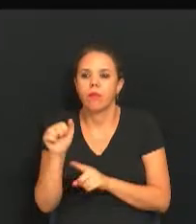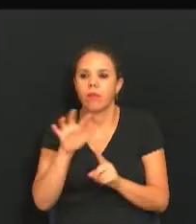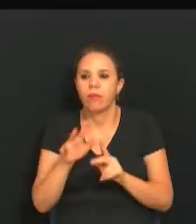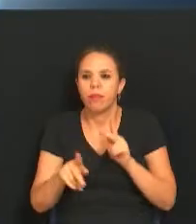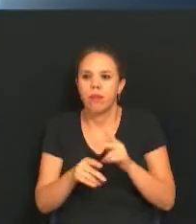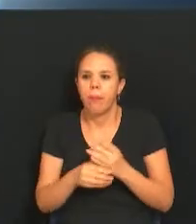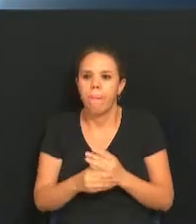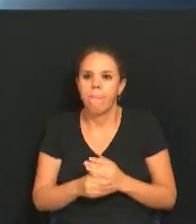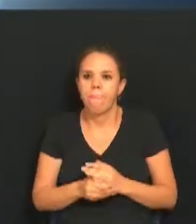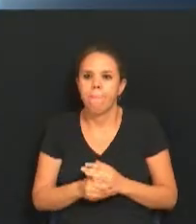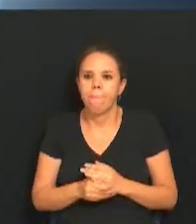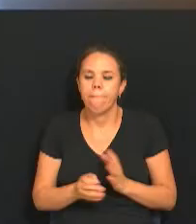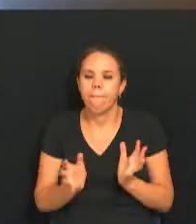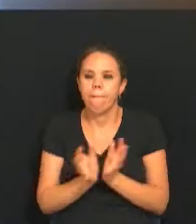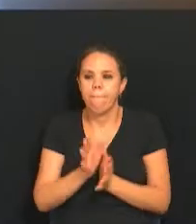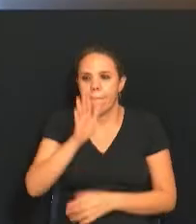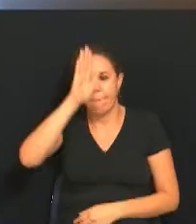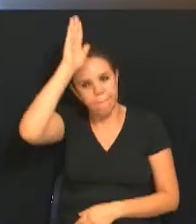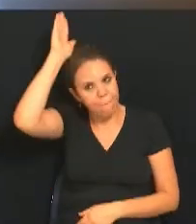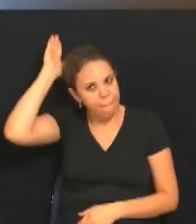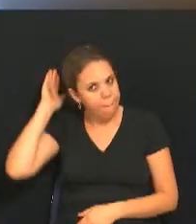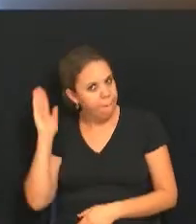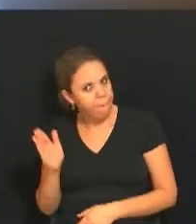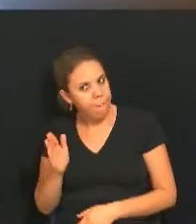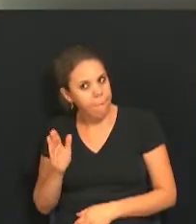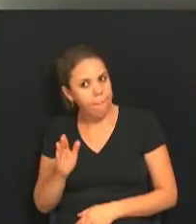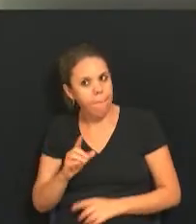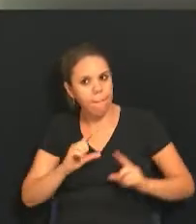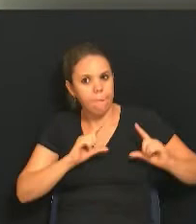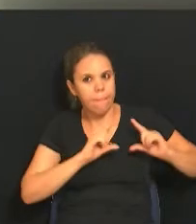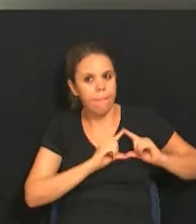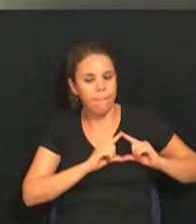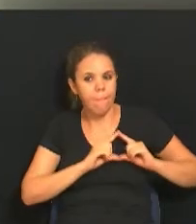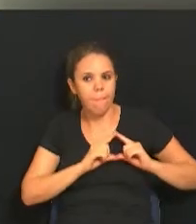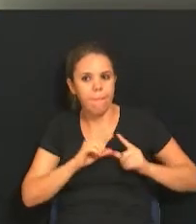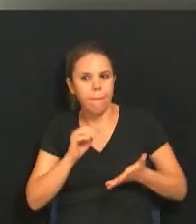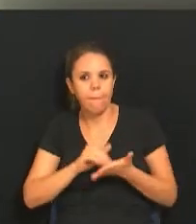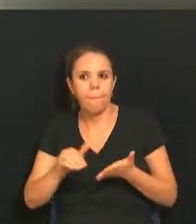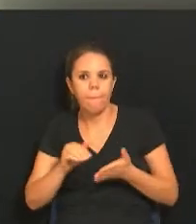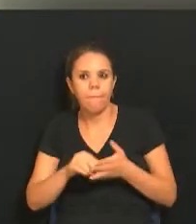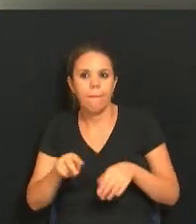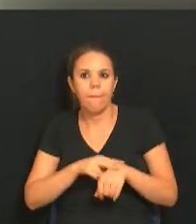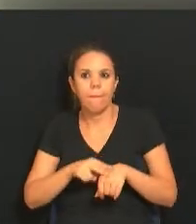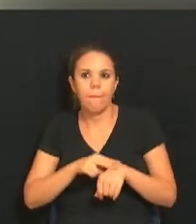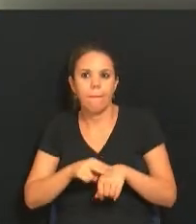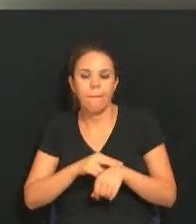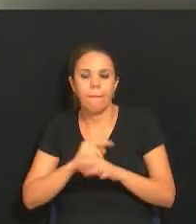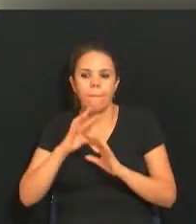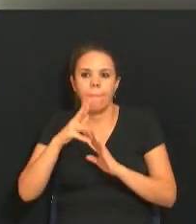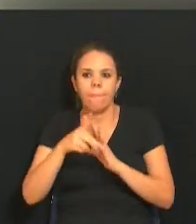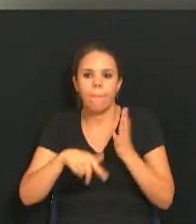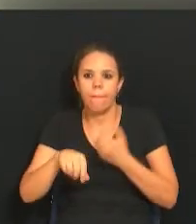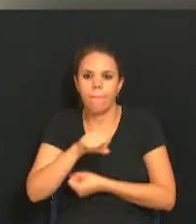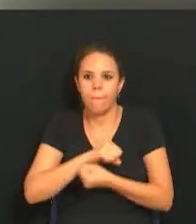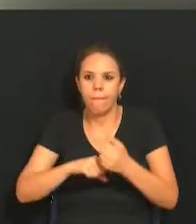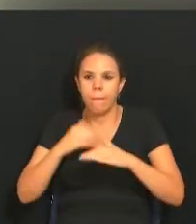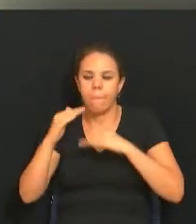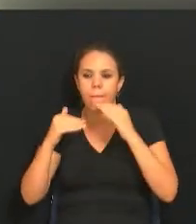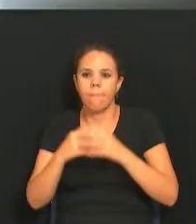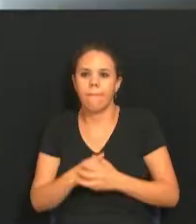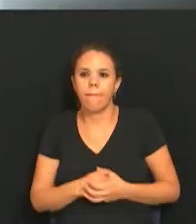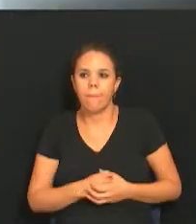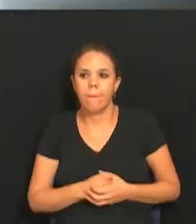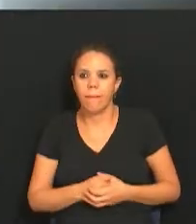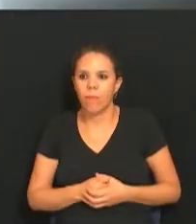civil, do Corpo de Bombeiros, da Defesa Civil, da Secretaria do Verde, Meio Ambiente e Desenvolvimento